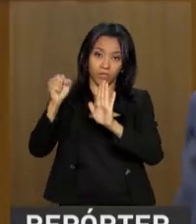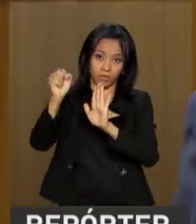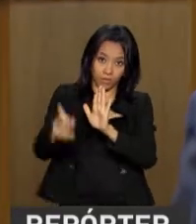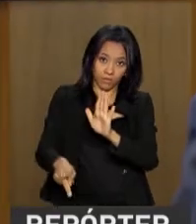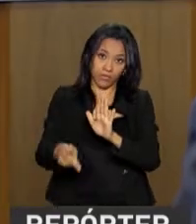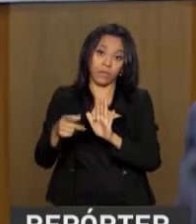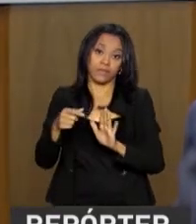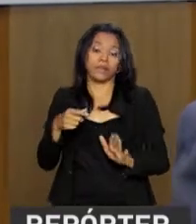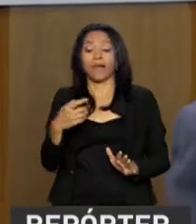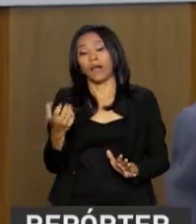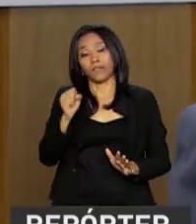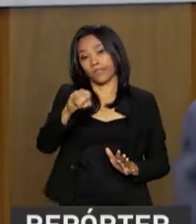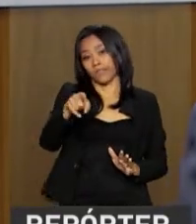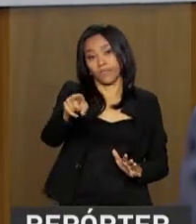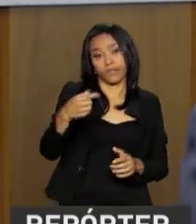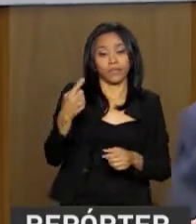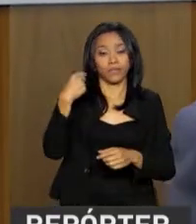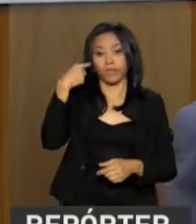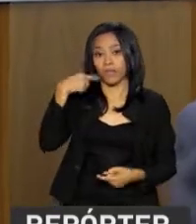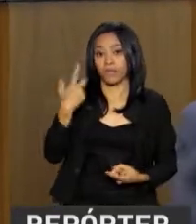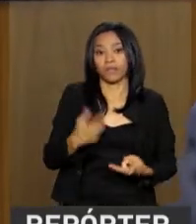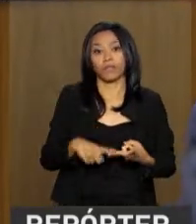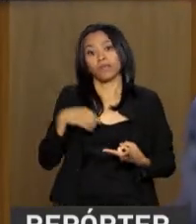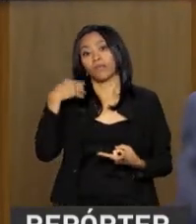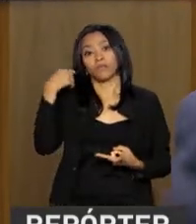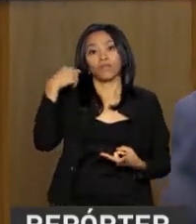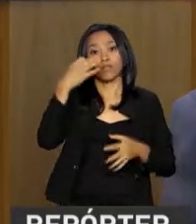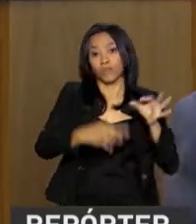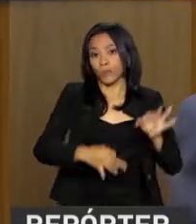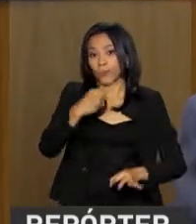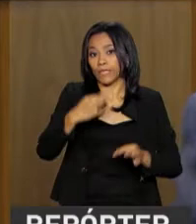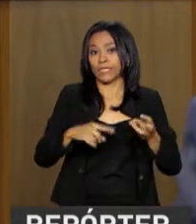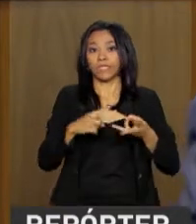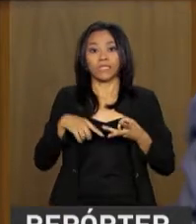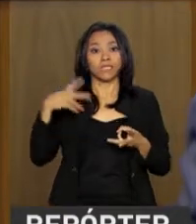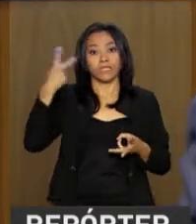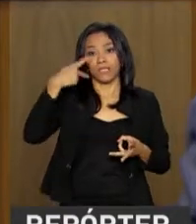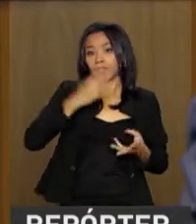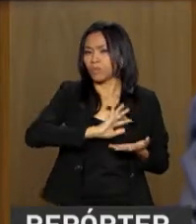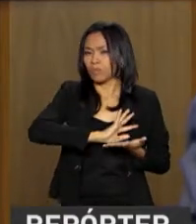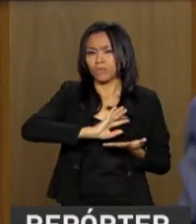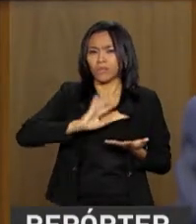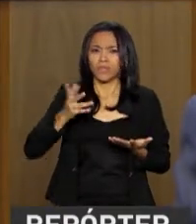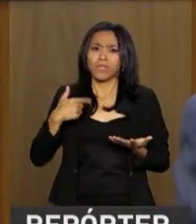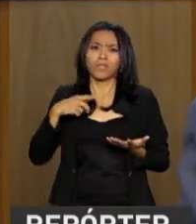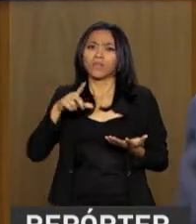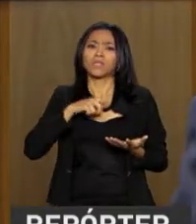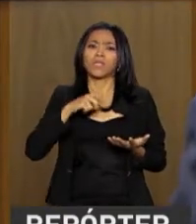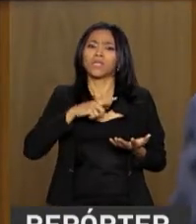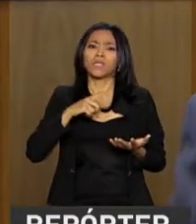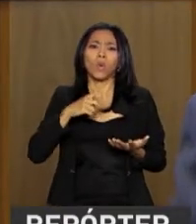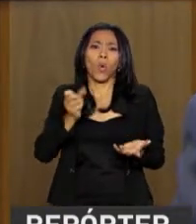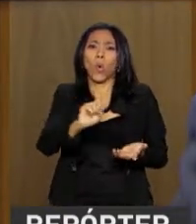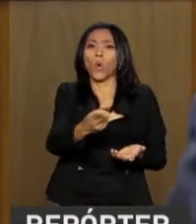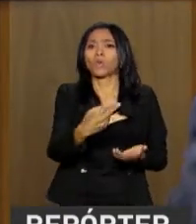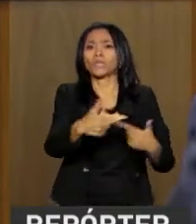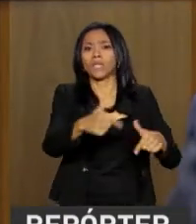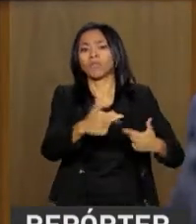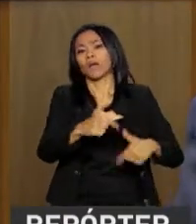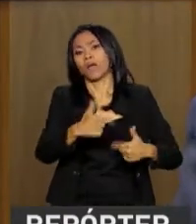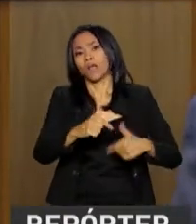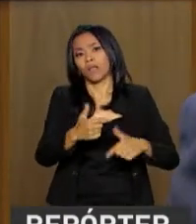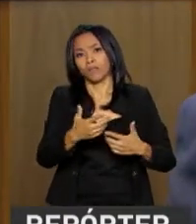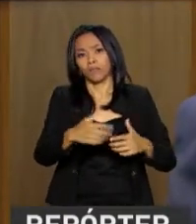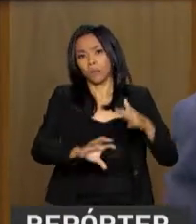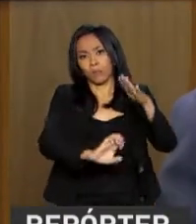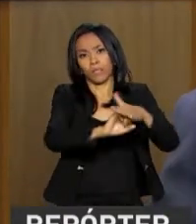você a deputado senador juiz desembargador ocupam o emprego de um salário mais baixo o setor privado as regras previdenciárias